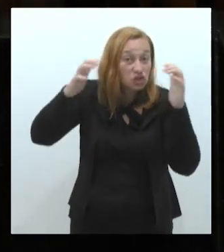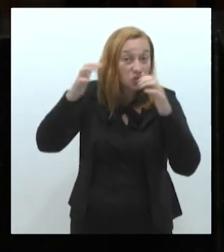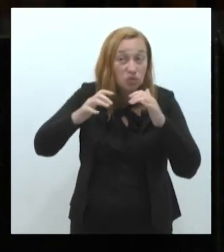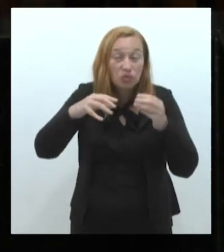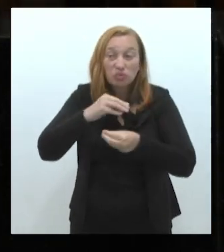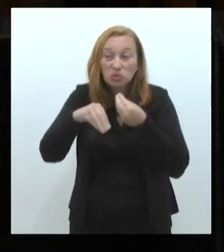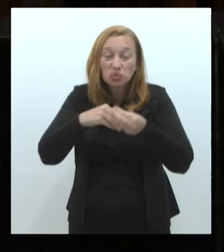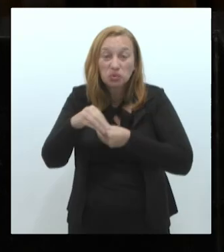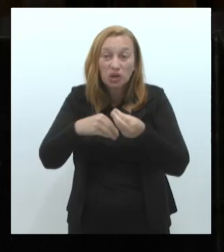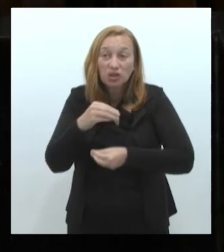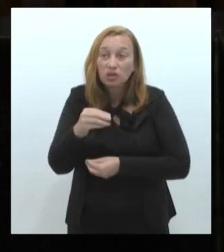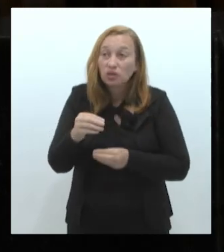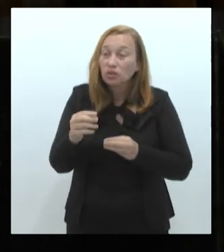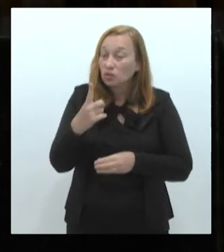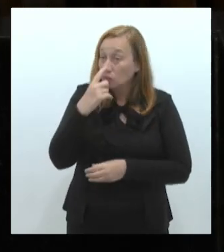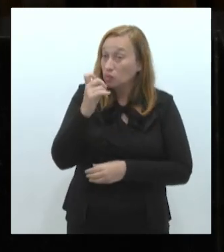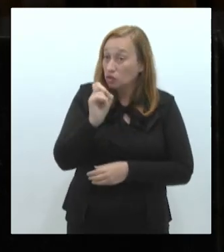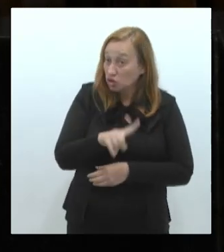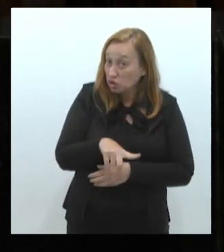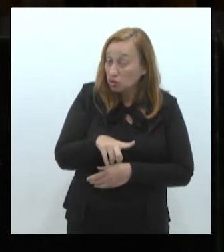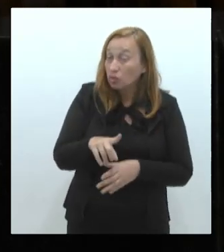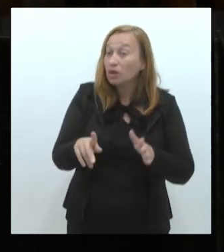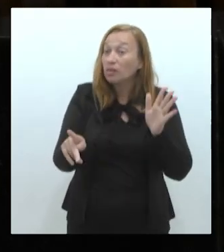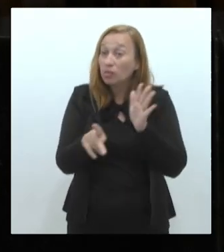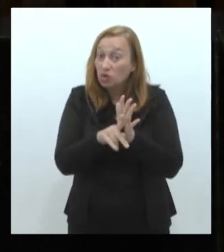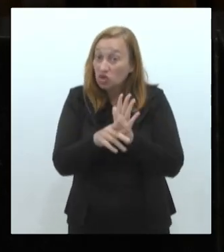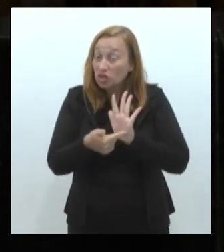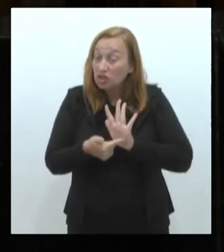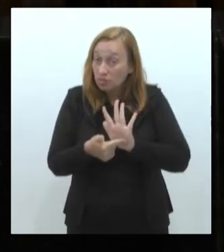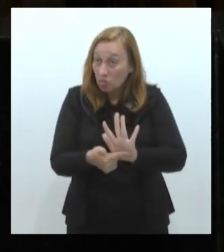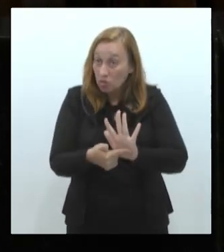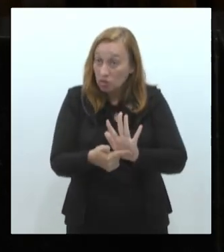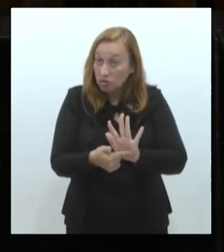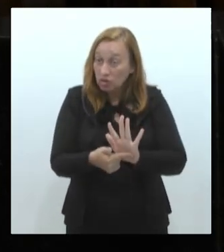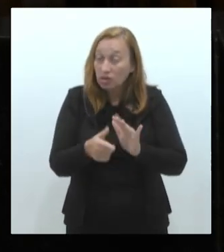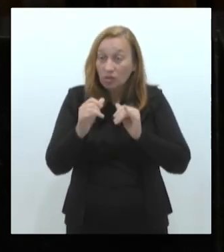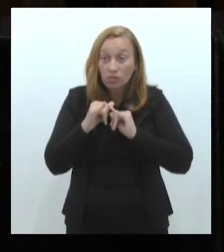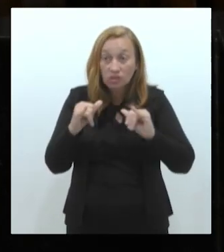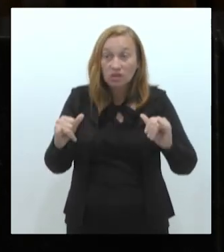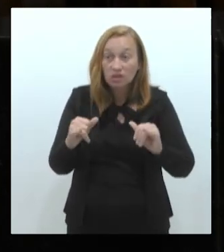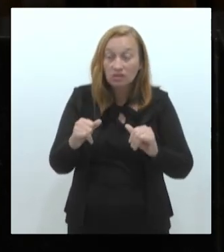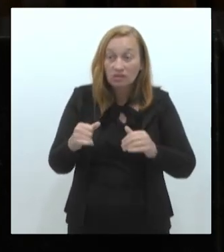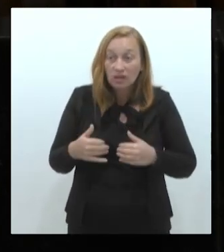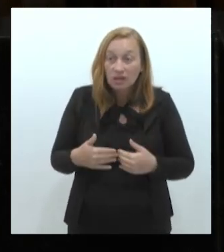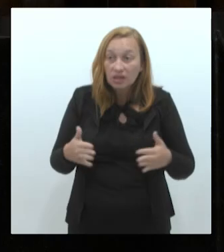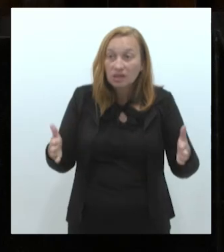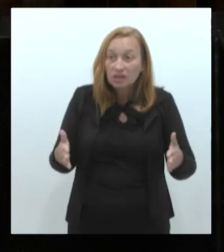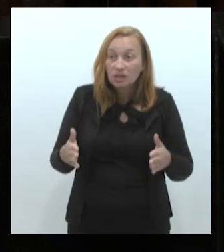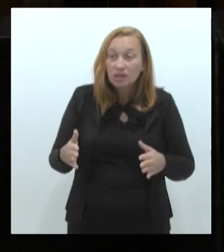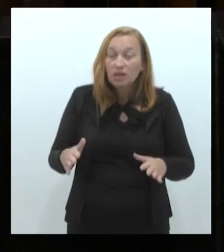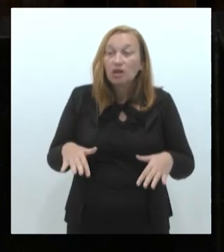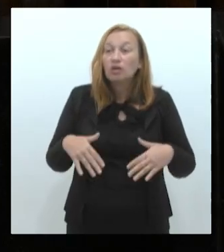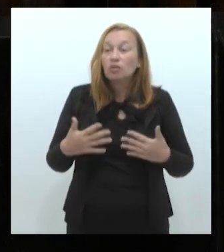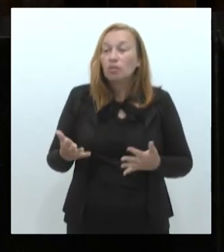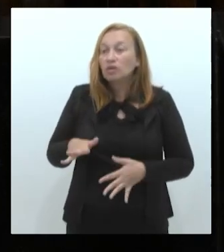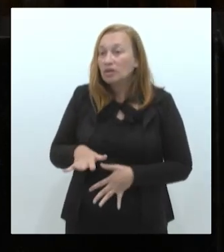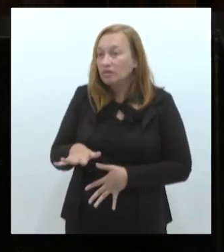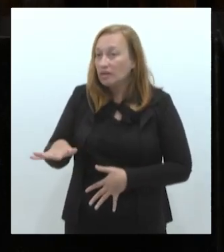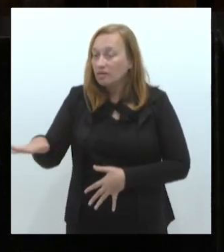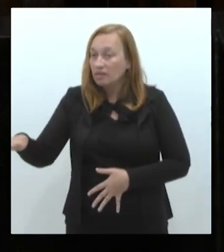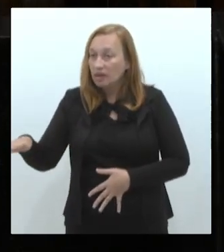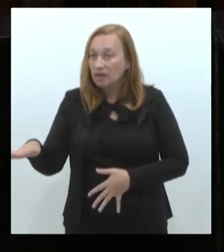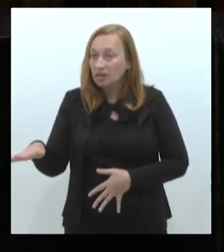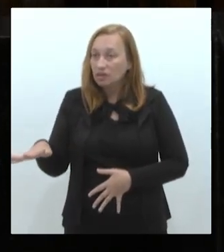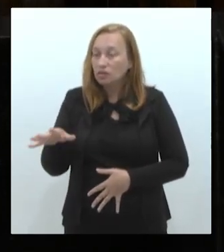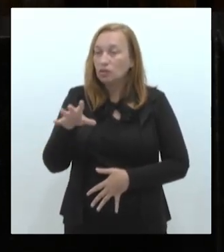no projeto. Aliás, no que apresentam do projeto. E estão anunciando que vão inaugurar enquanto a comunidade da Rua do Túnel, está